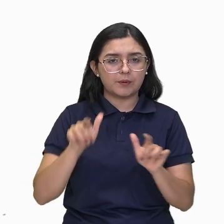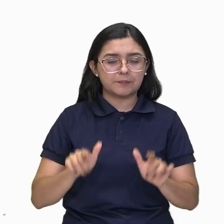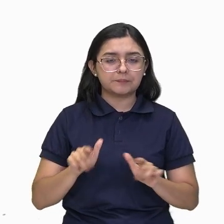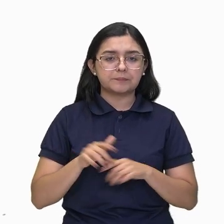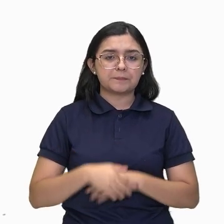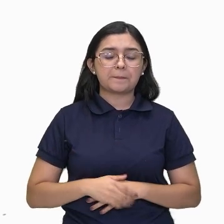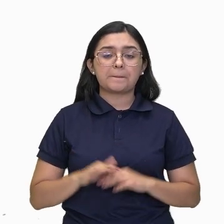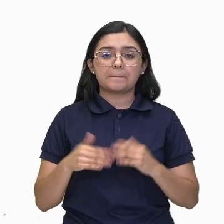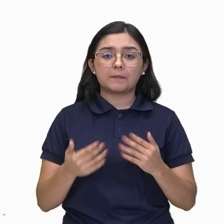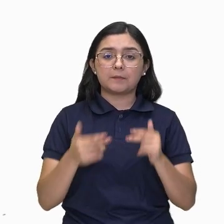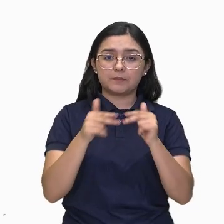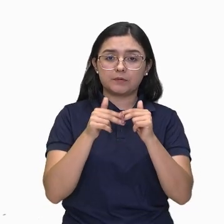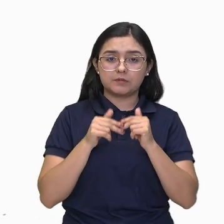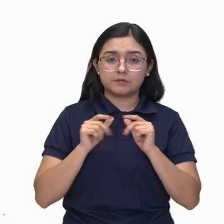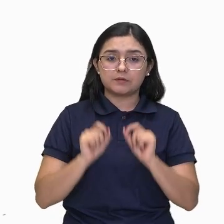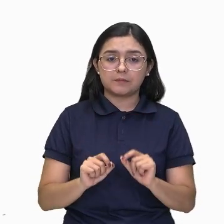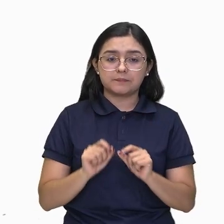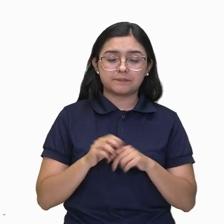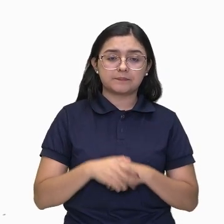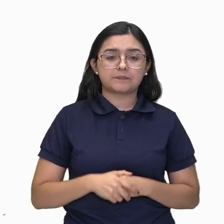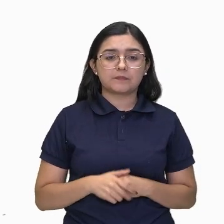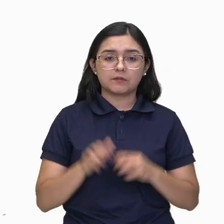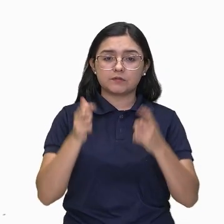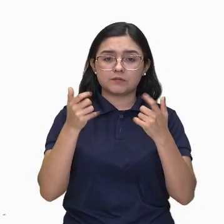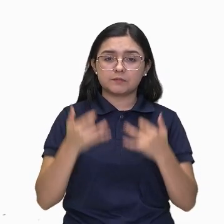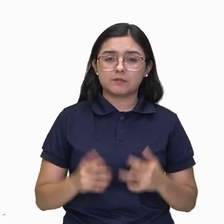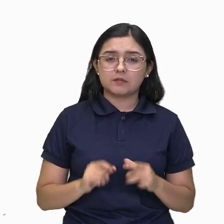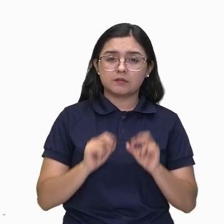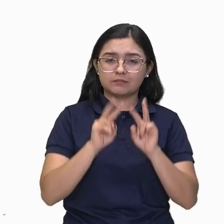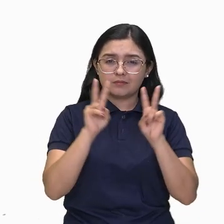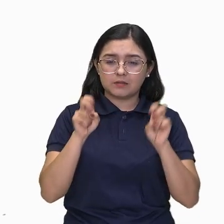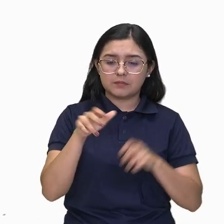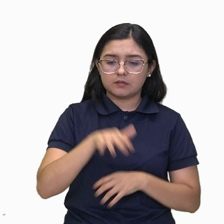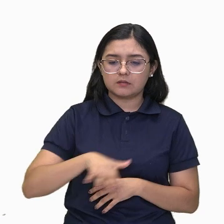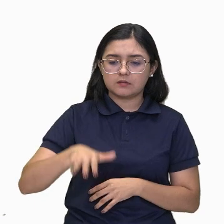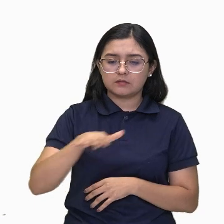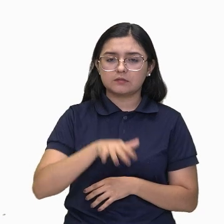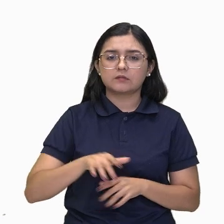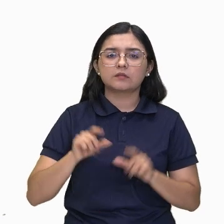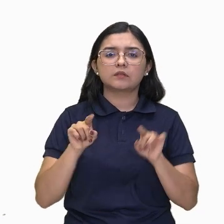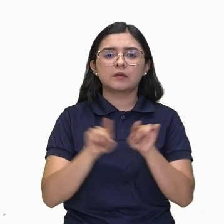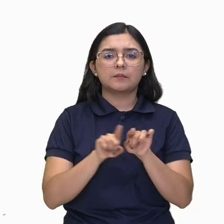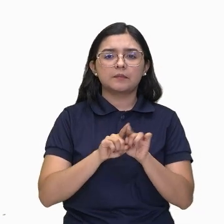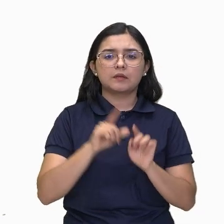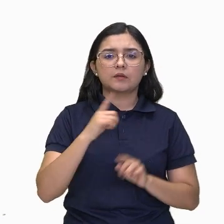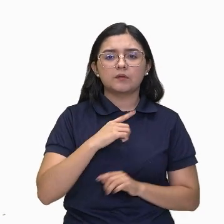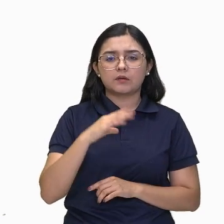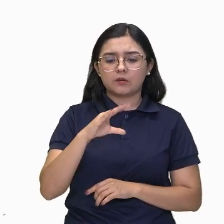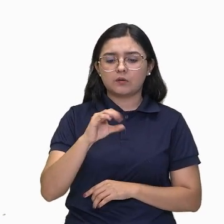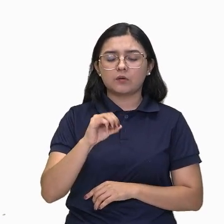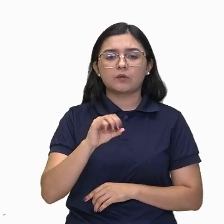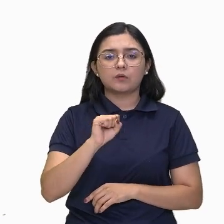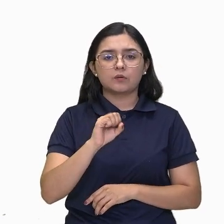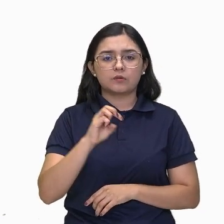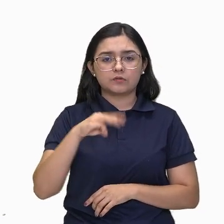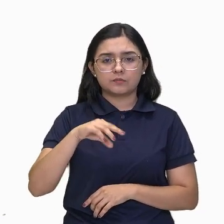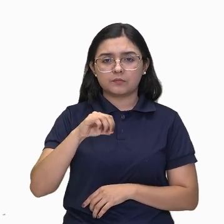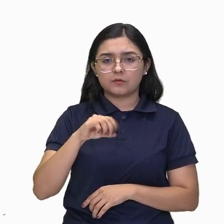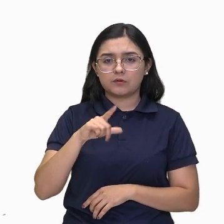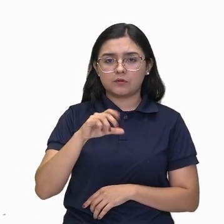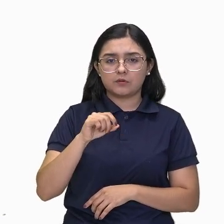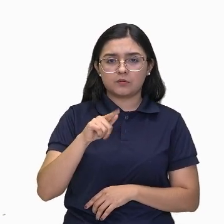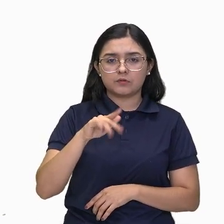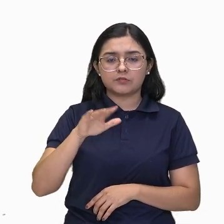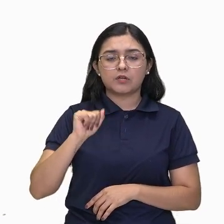por isso que a gente, quando fala dessa questão do território, tem a ver com a questão da cosmologia, né, dos saberes tradicionais que esse